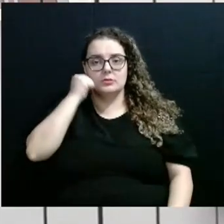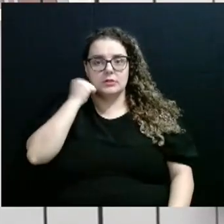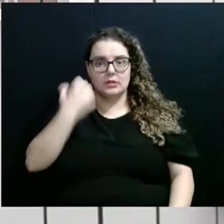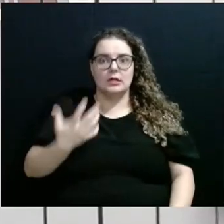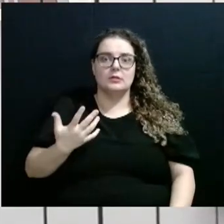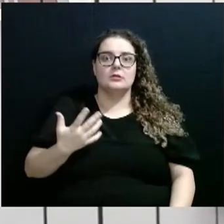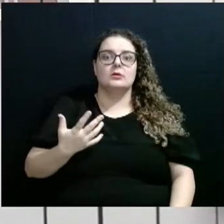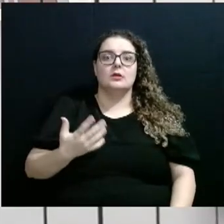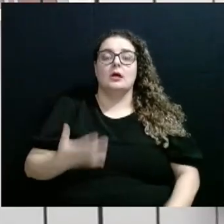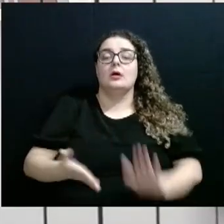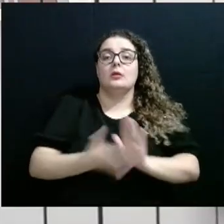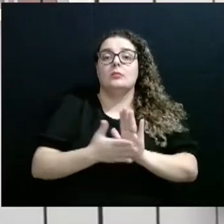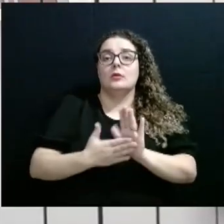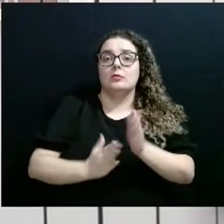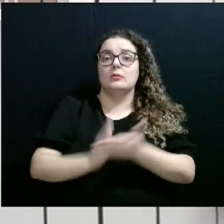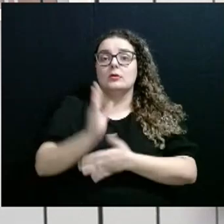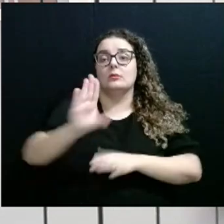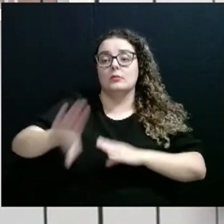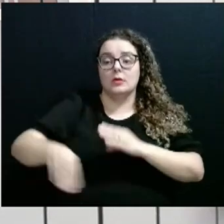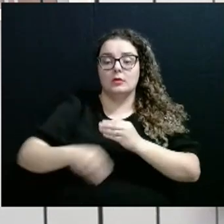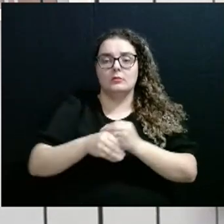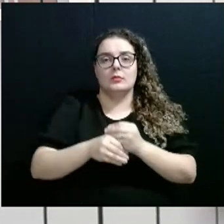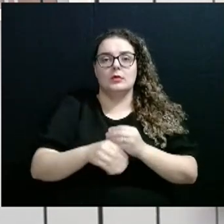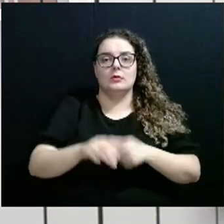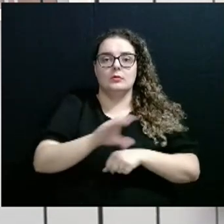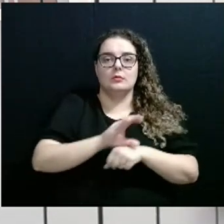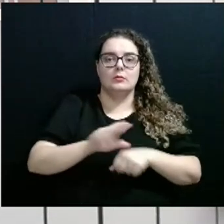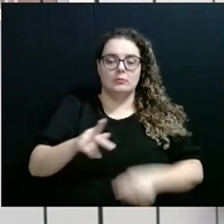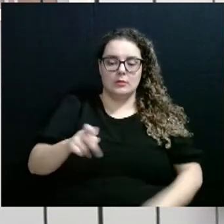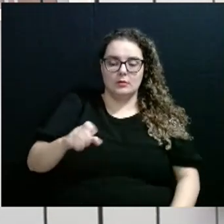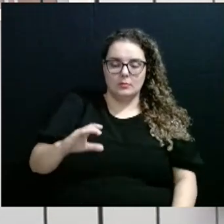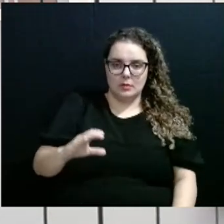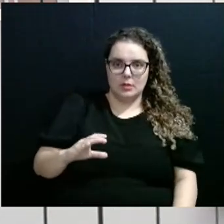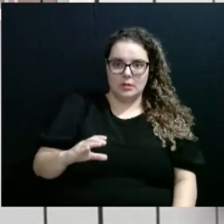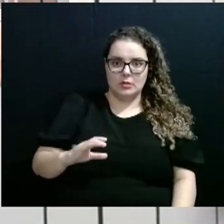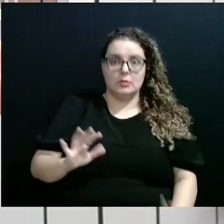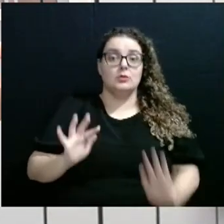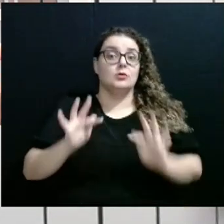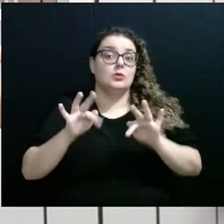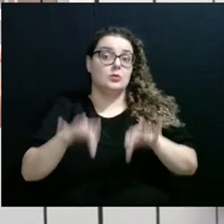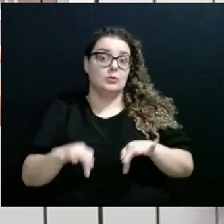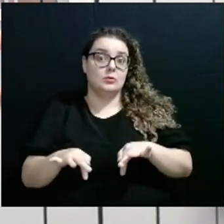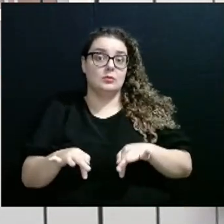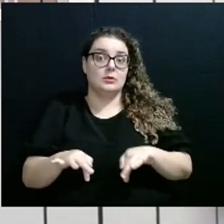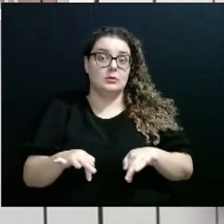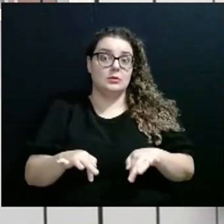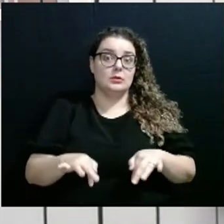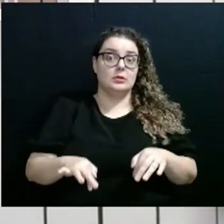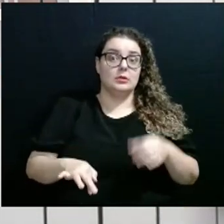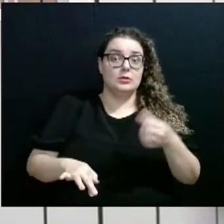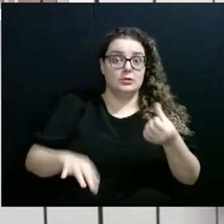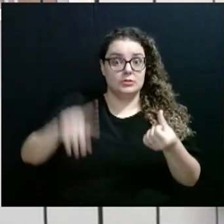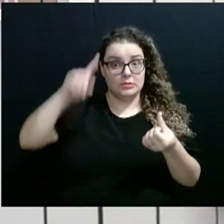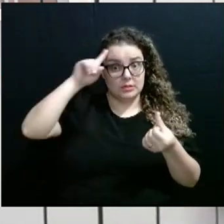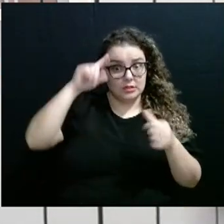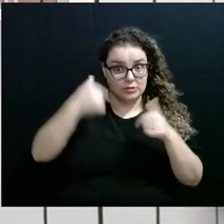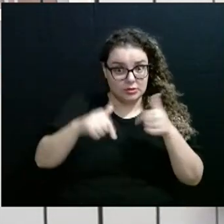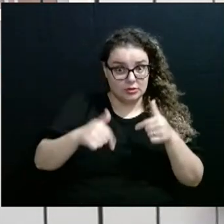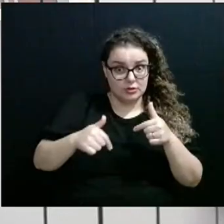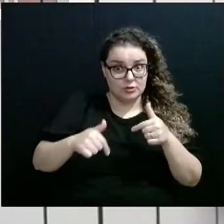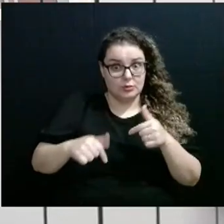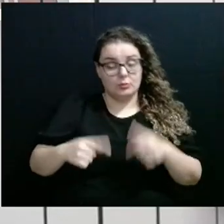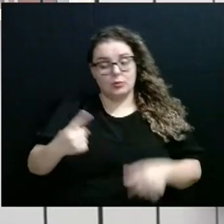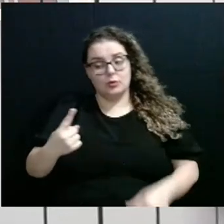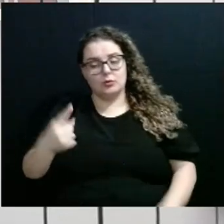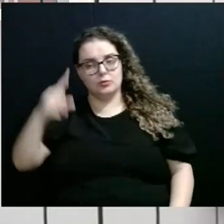emenda constitucional, uma PEC, sobre o fim da escala de 6 dias de trabalho por 1 dia de descanso,